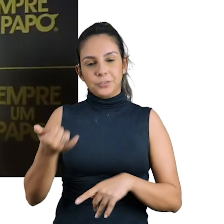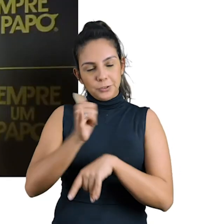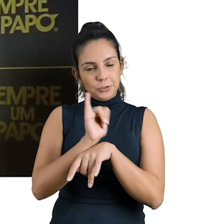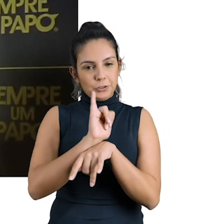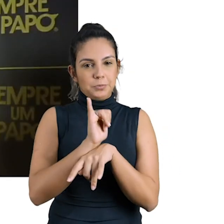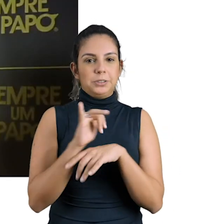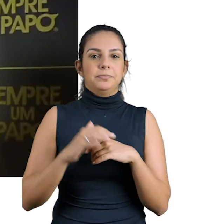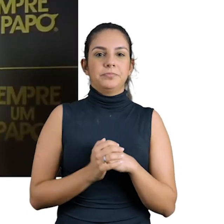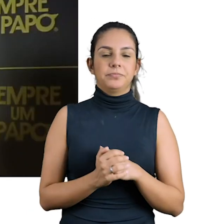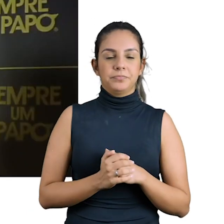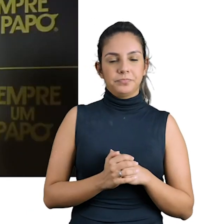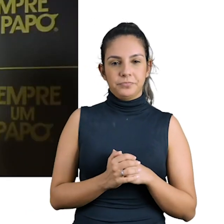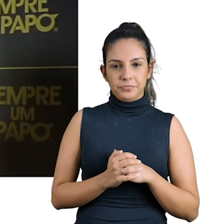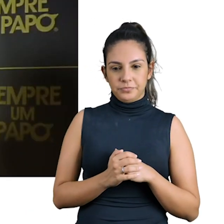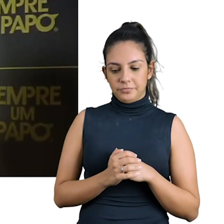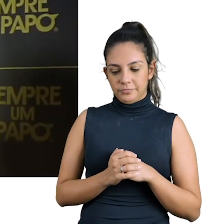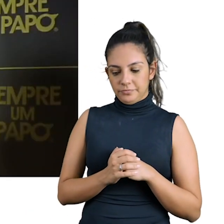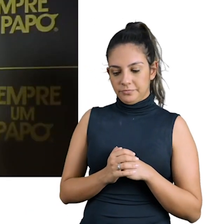É isso.